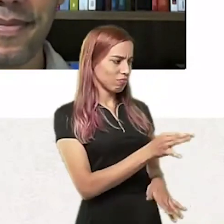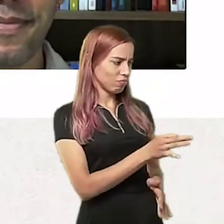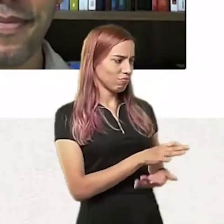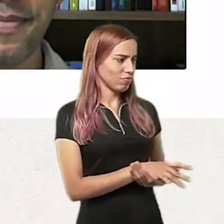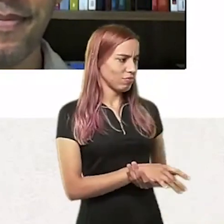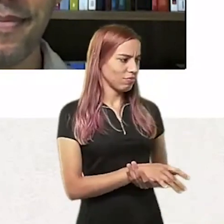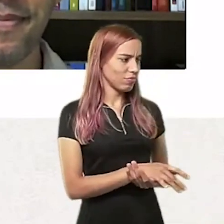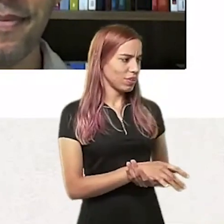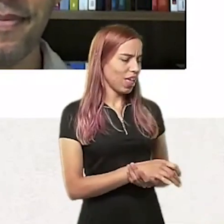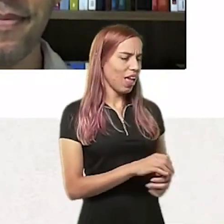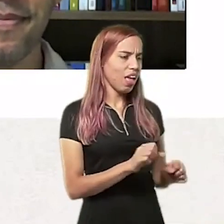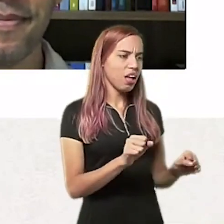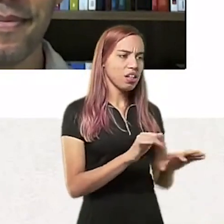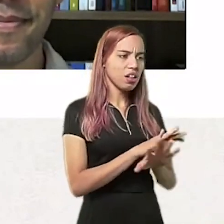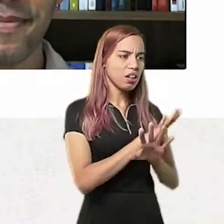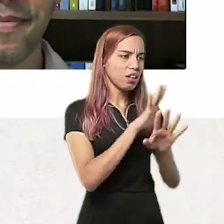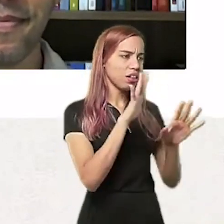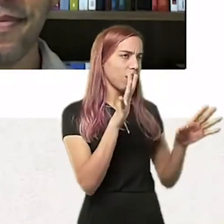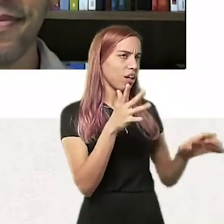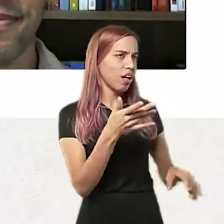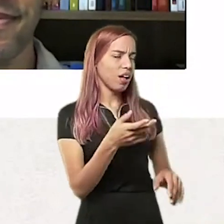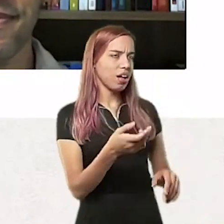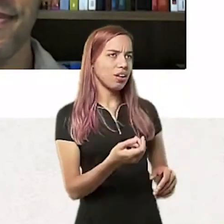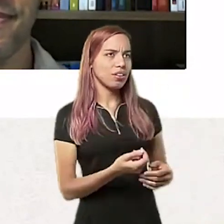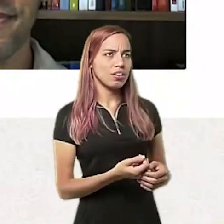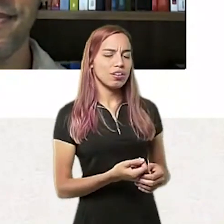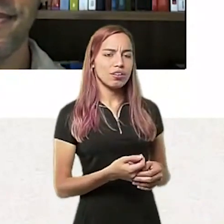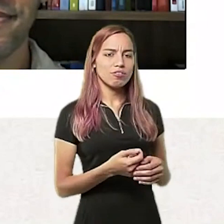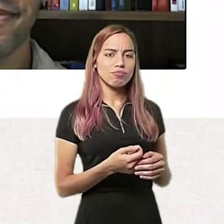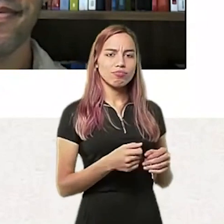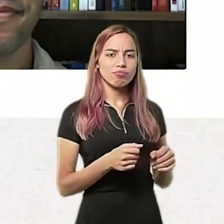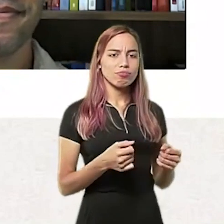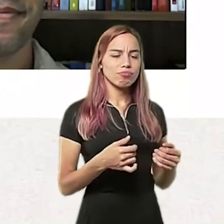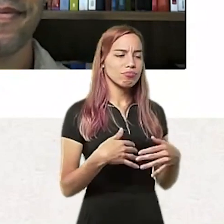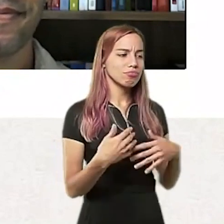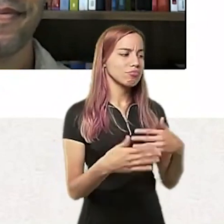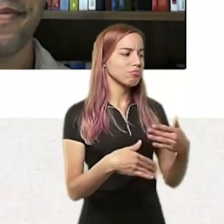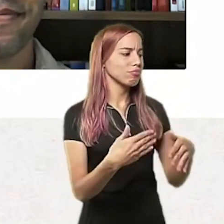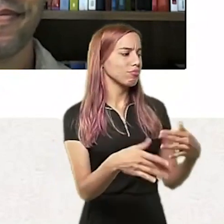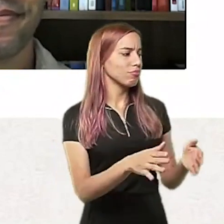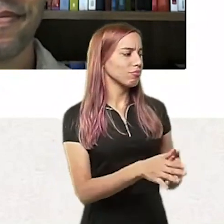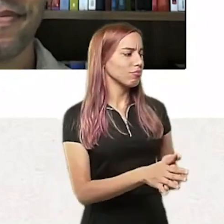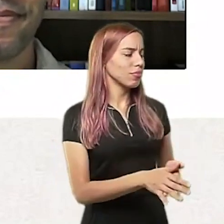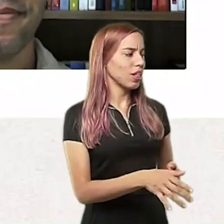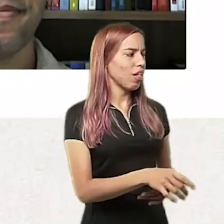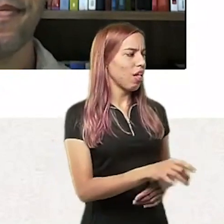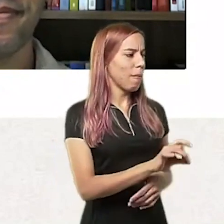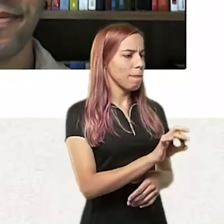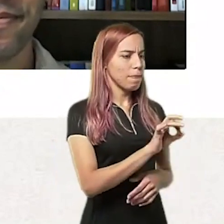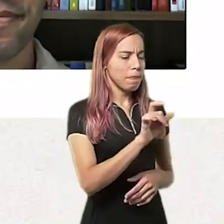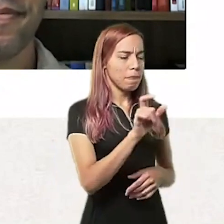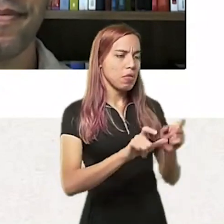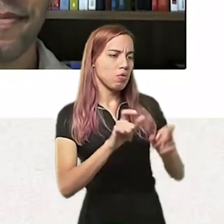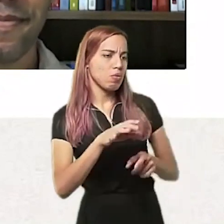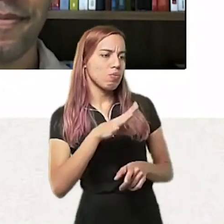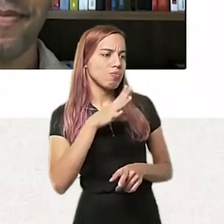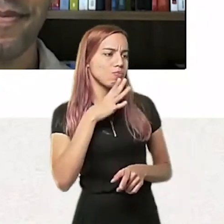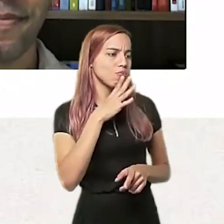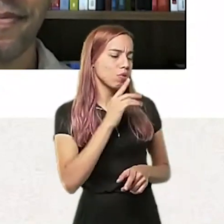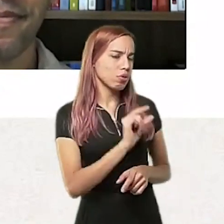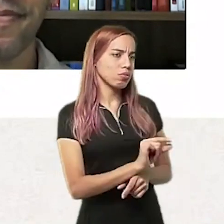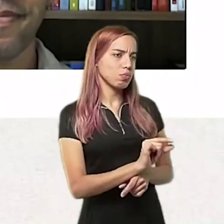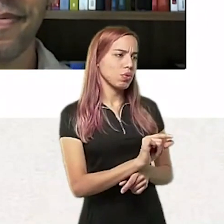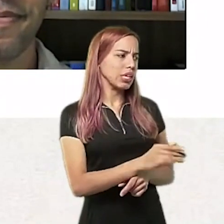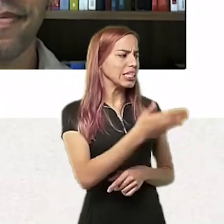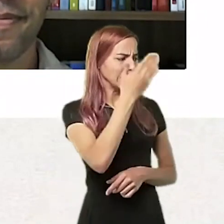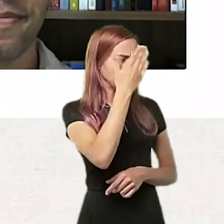fluido, assim. Quem conhece um pouco, né, dessas religiões, sabem que você